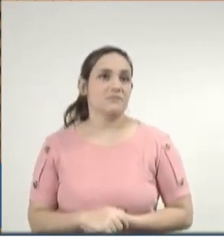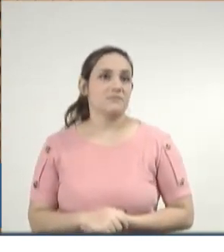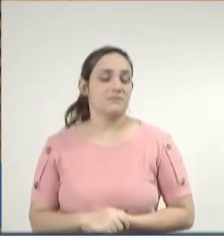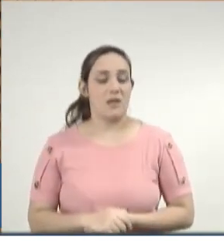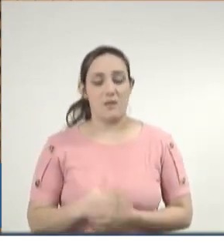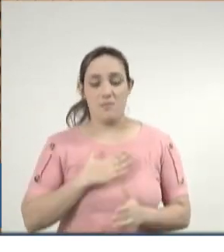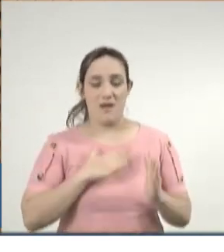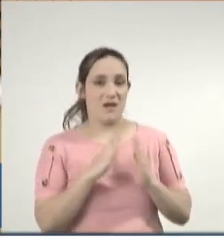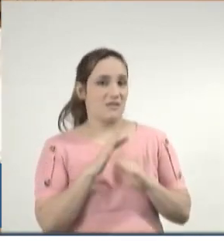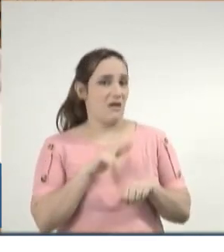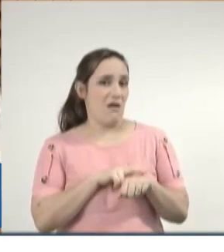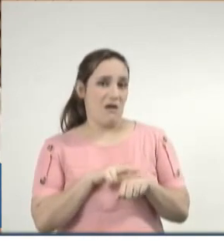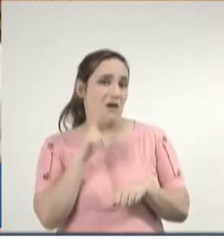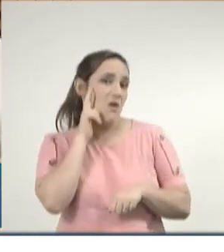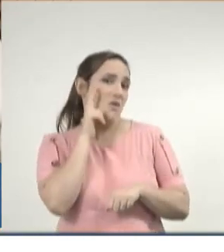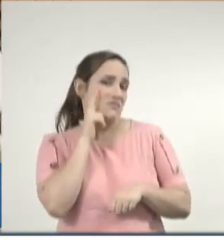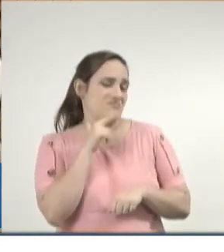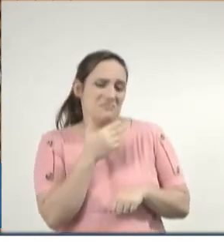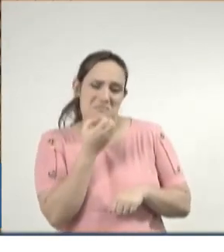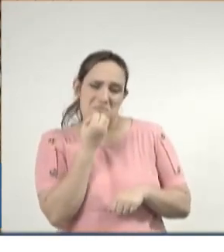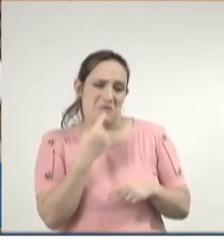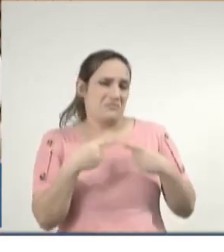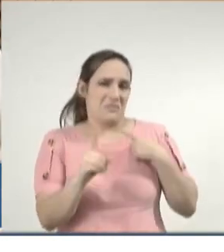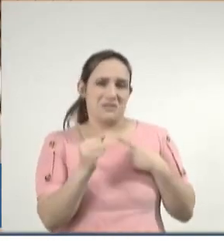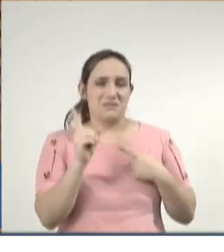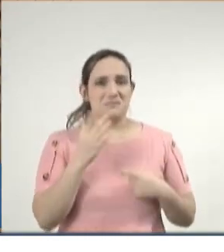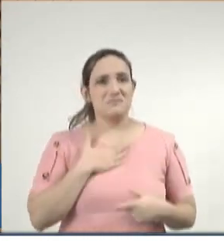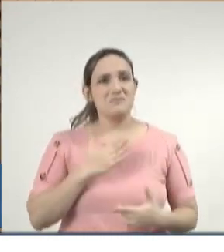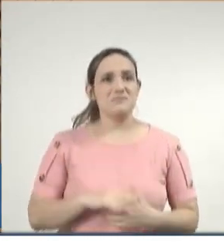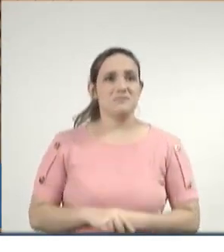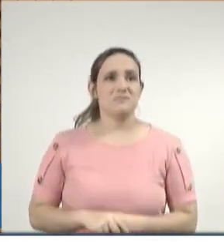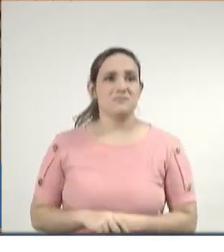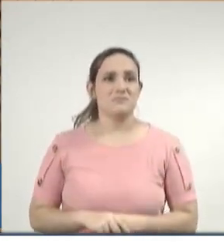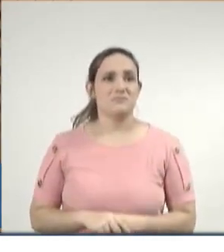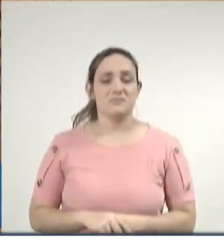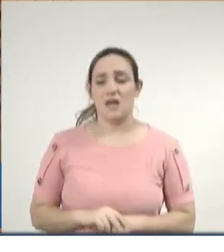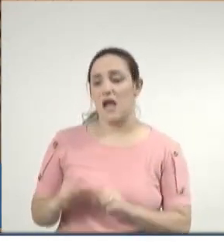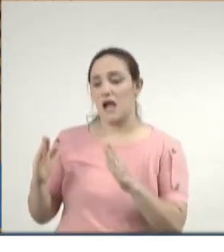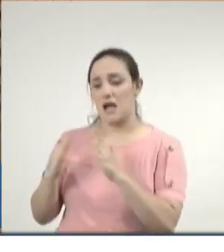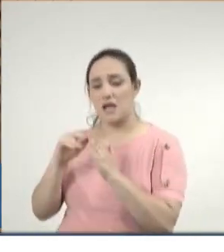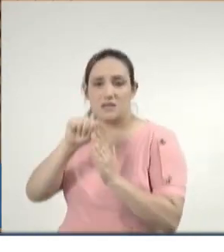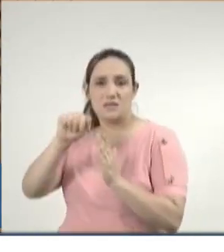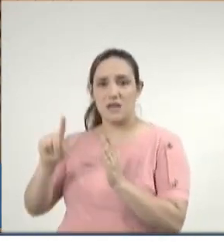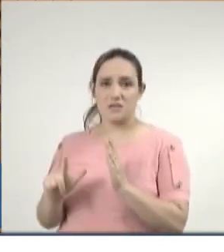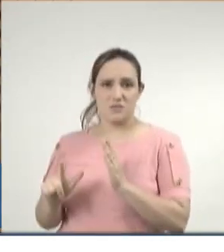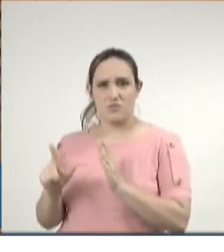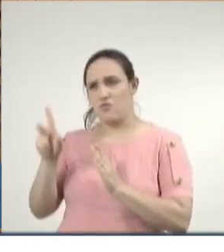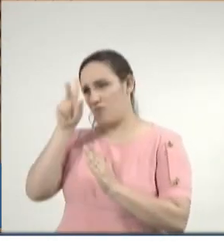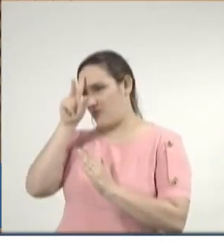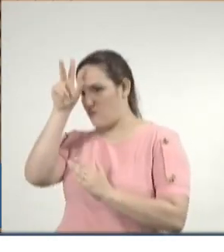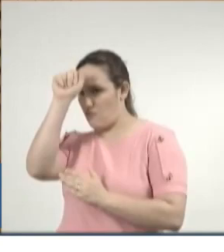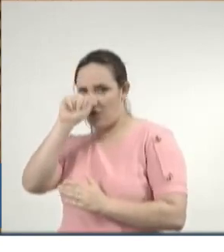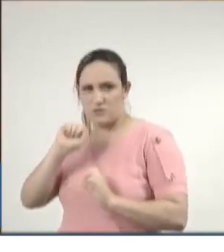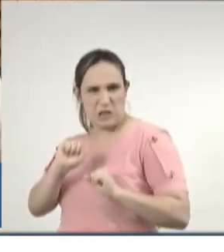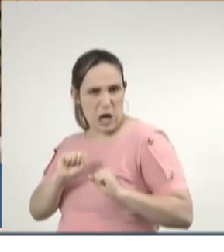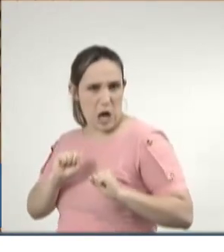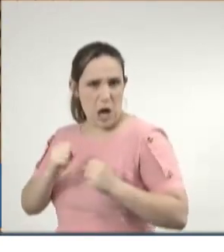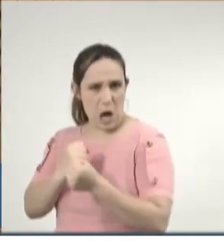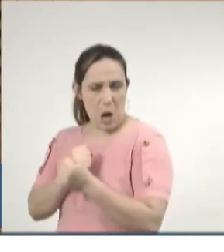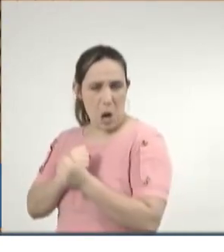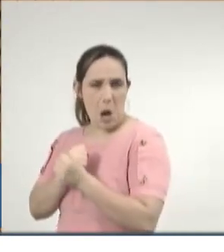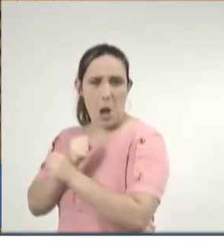rosa não serve para mim. E para o homem, a mesma coisa. A casa azul do homem, forte,